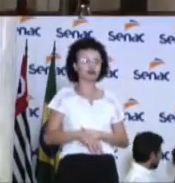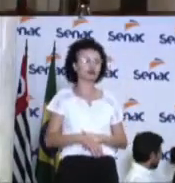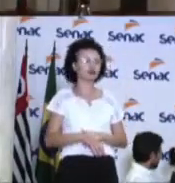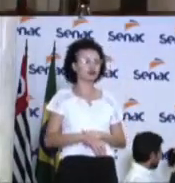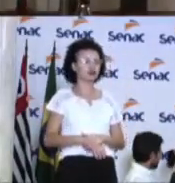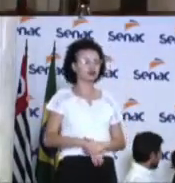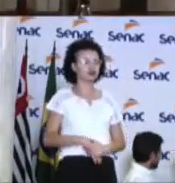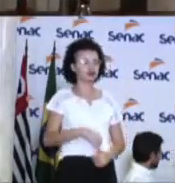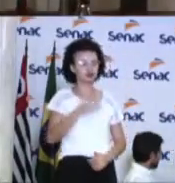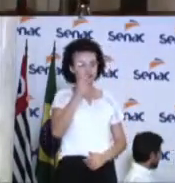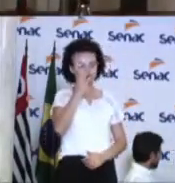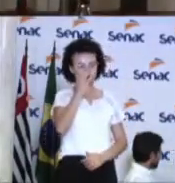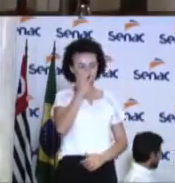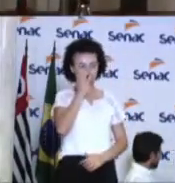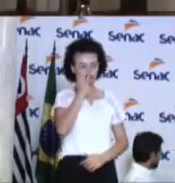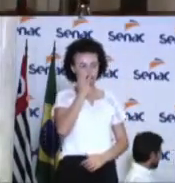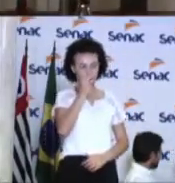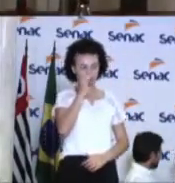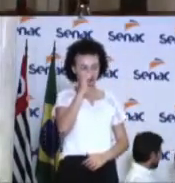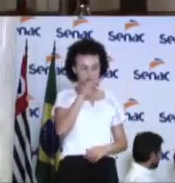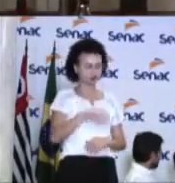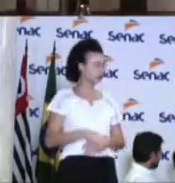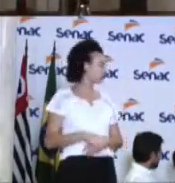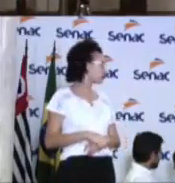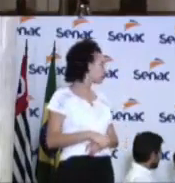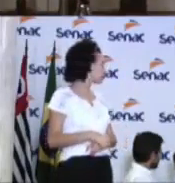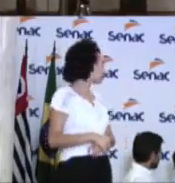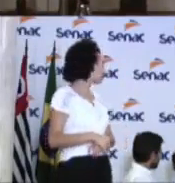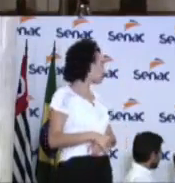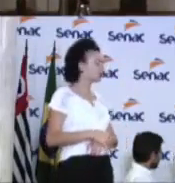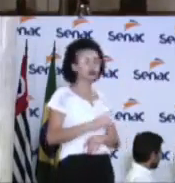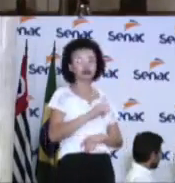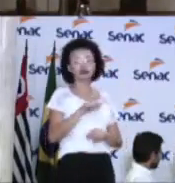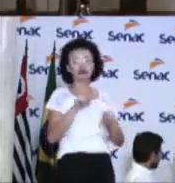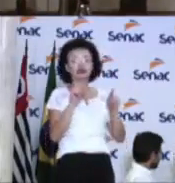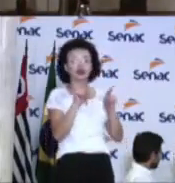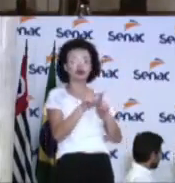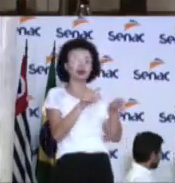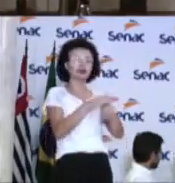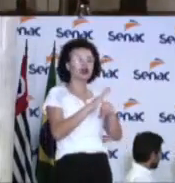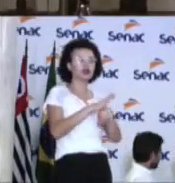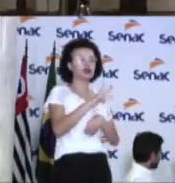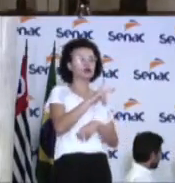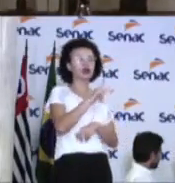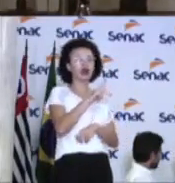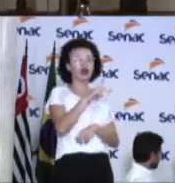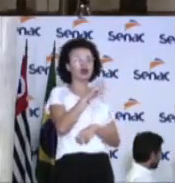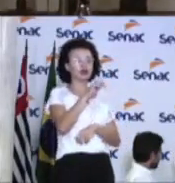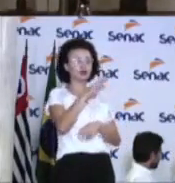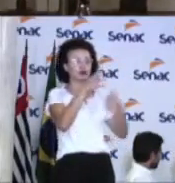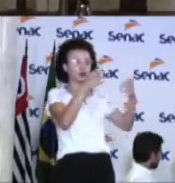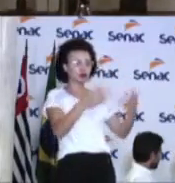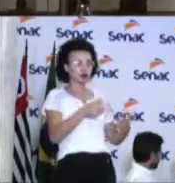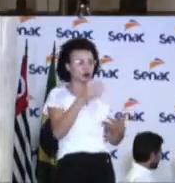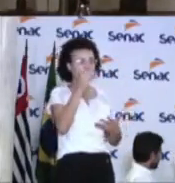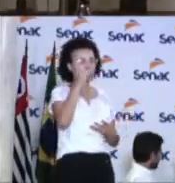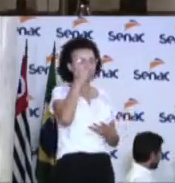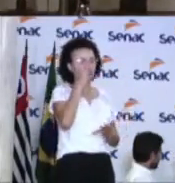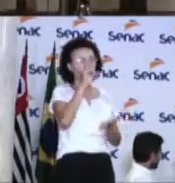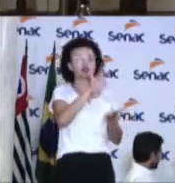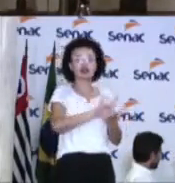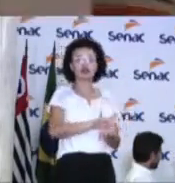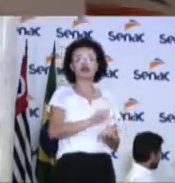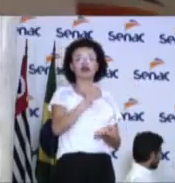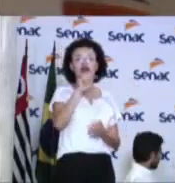para complementar. Que falando o que a Paty falou, que eu achei bem interessante, é sobre verdade. E